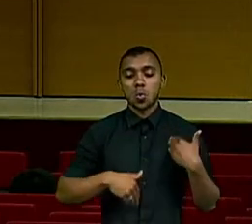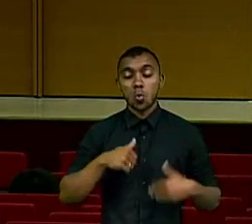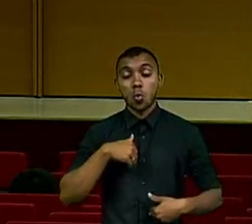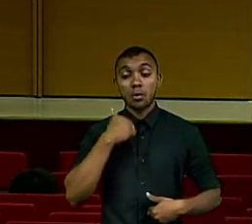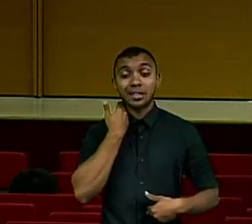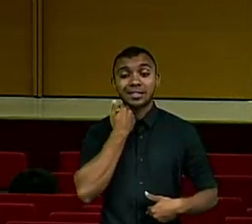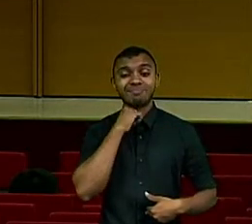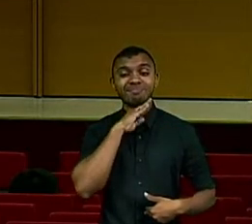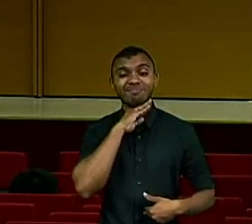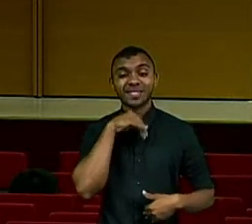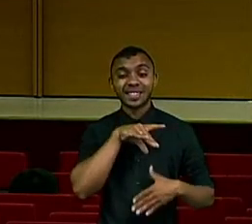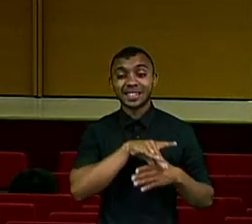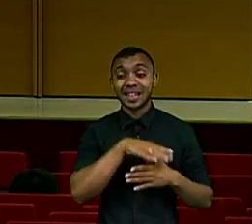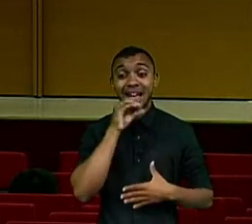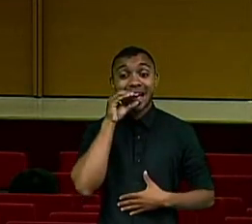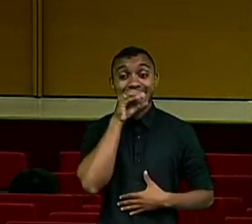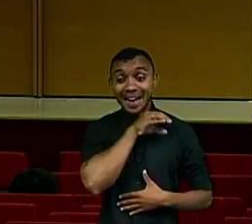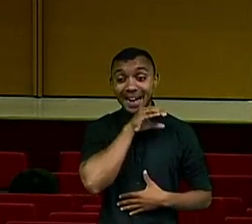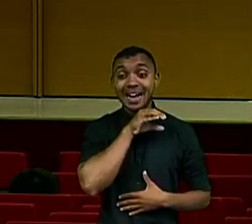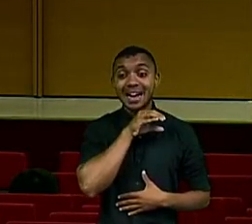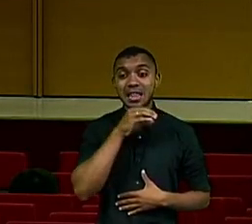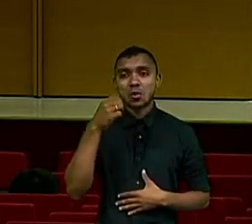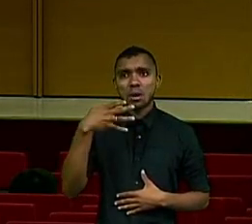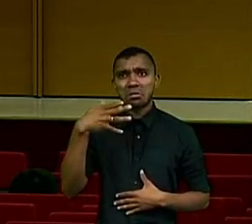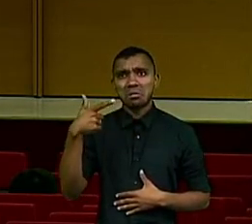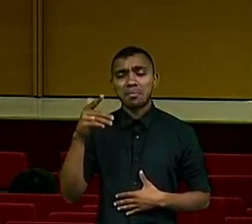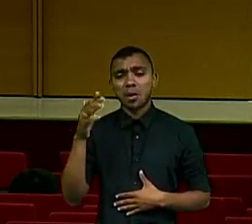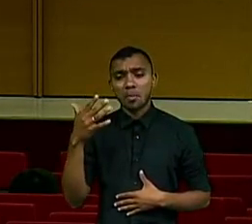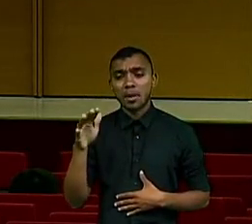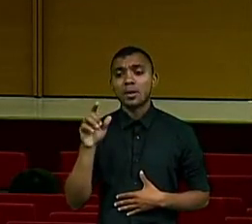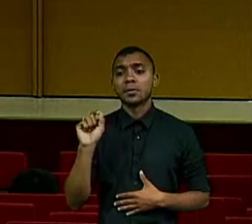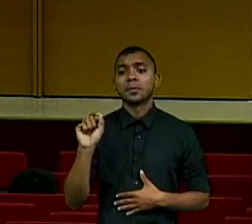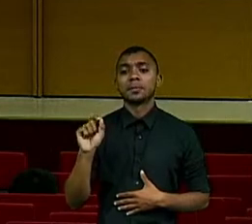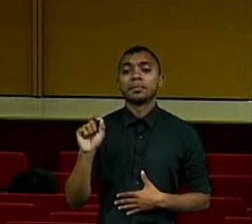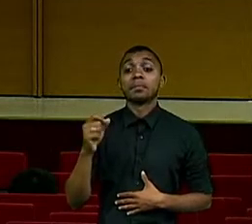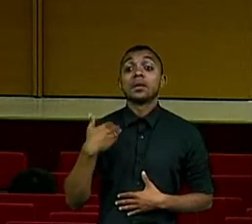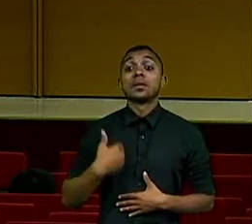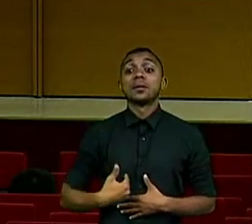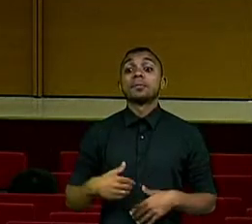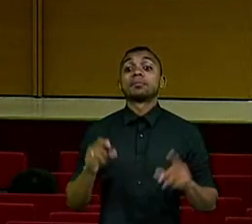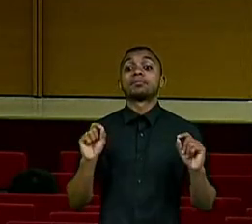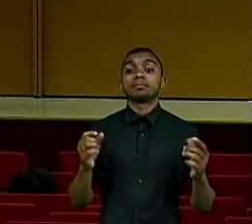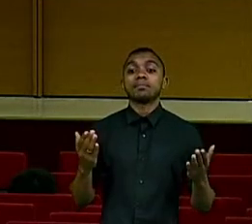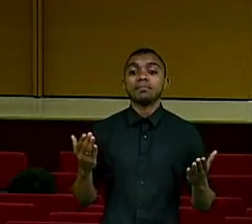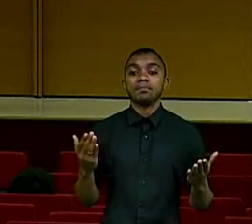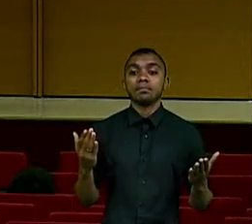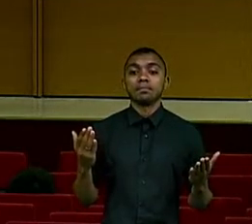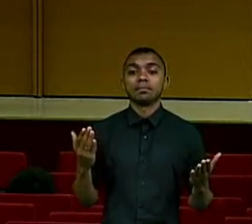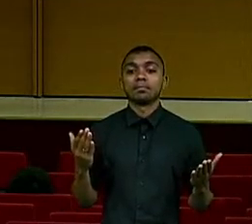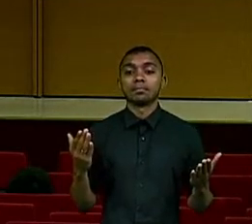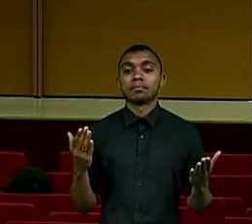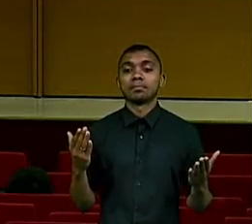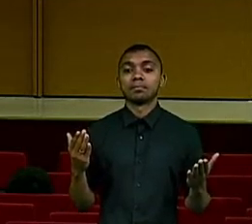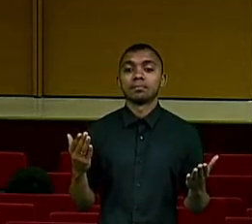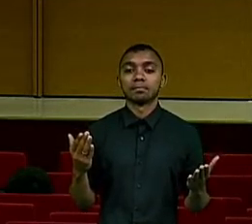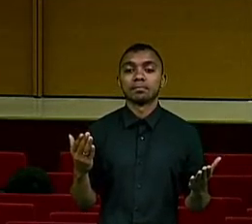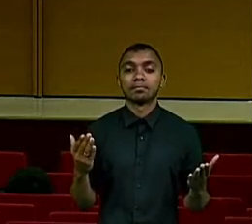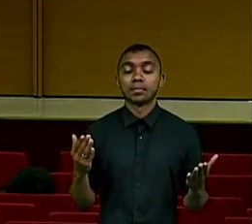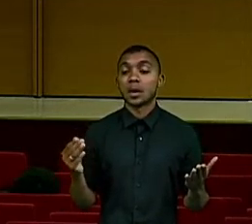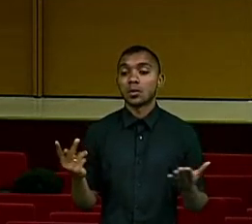42 quase 42 graus Celsius que eu tive uma